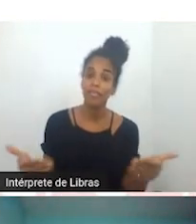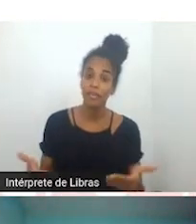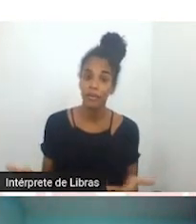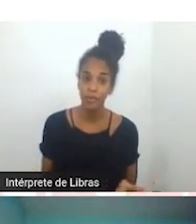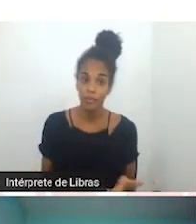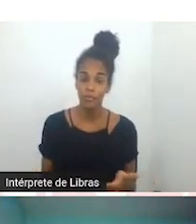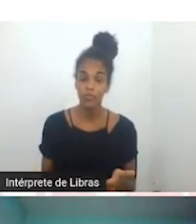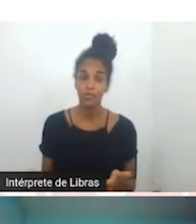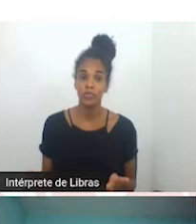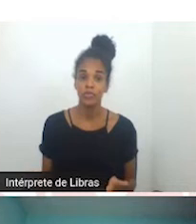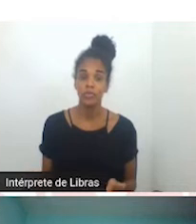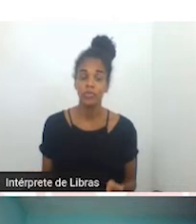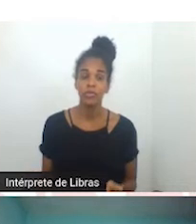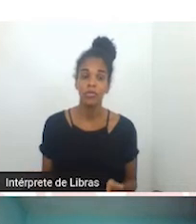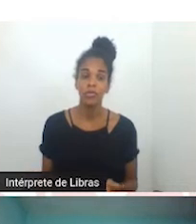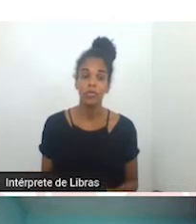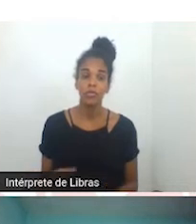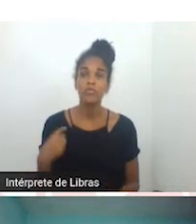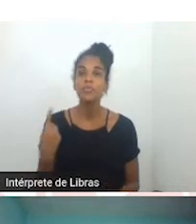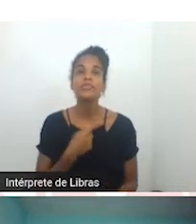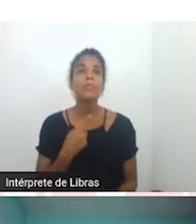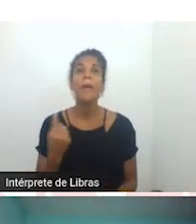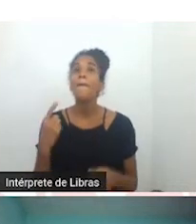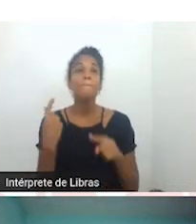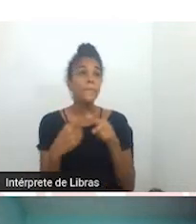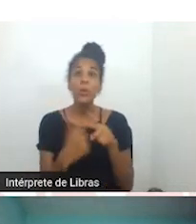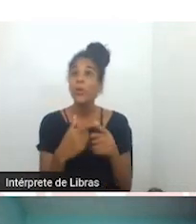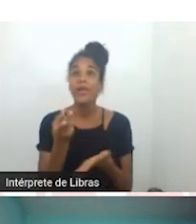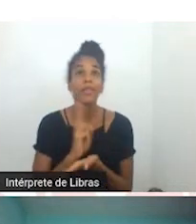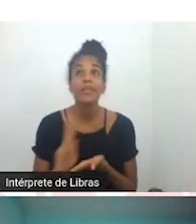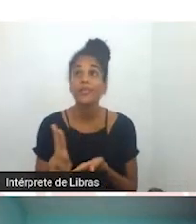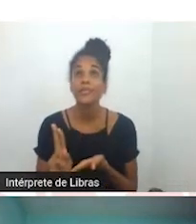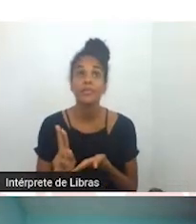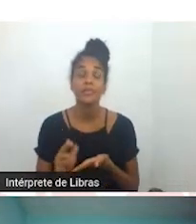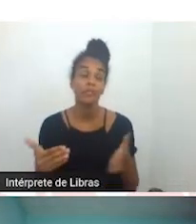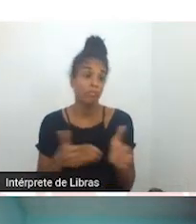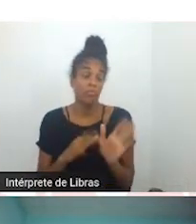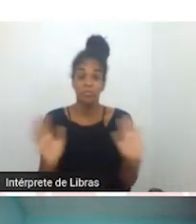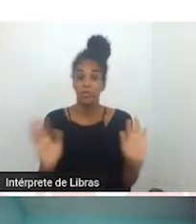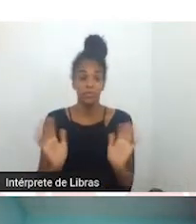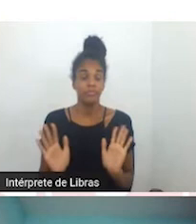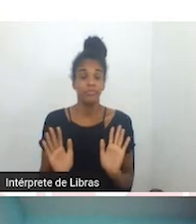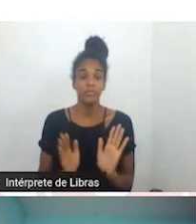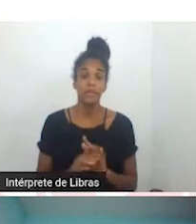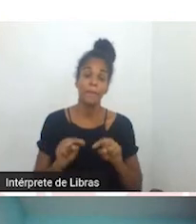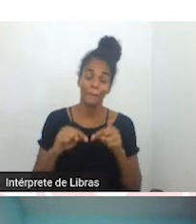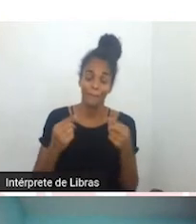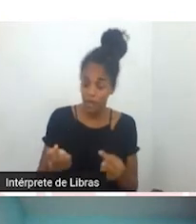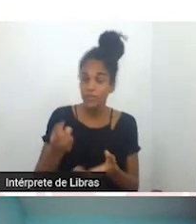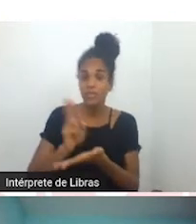início por que estavam usando, mas a gente tinha. Eu botei aqui a base da pirâmide científica